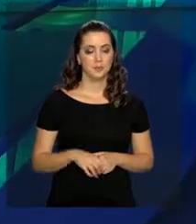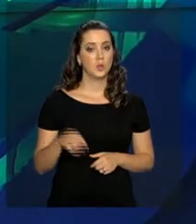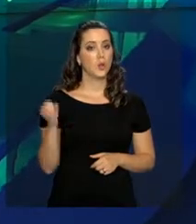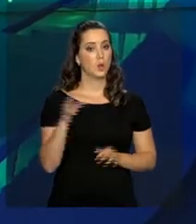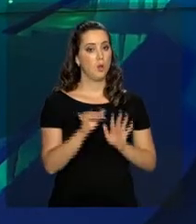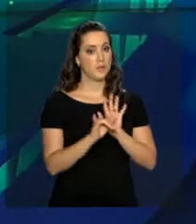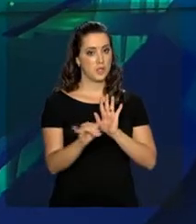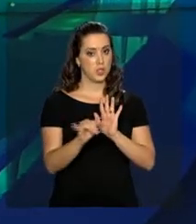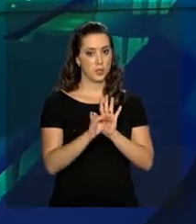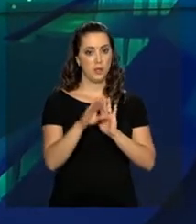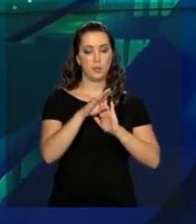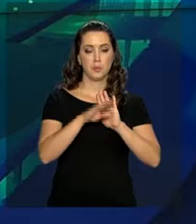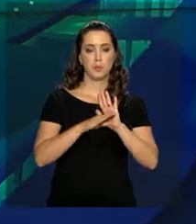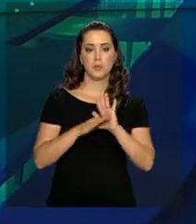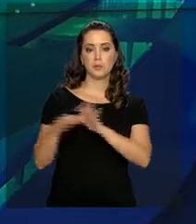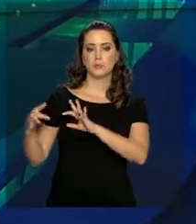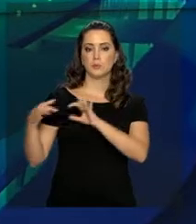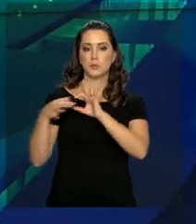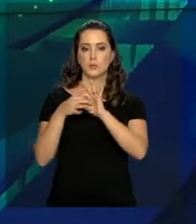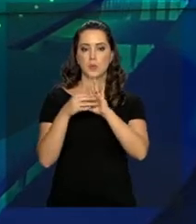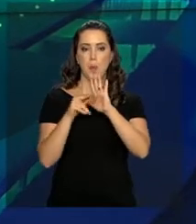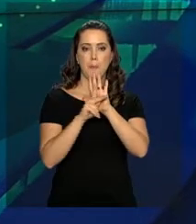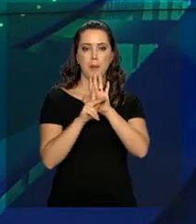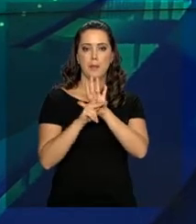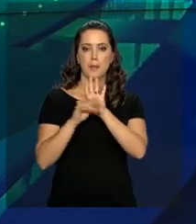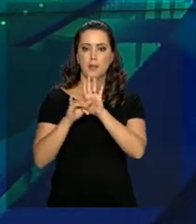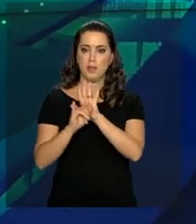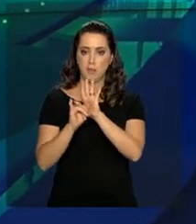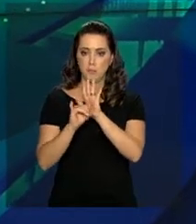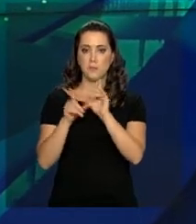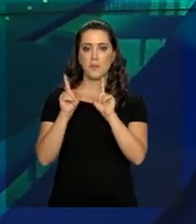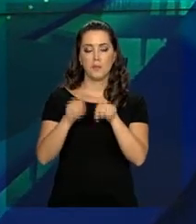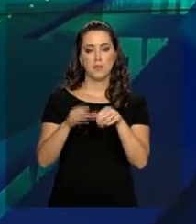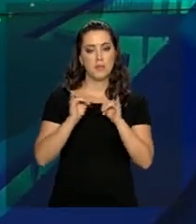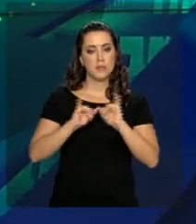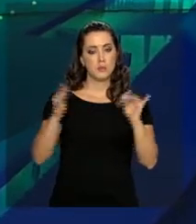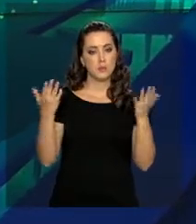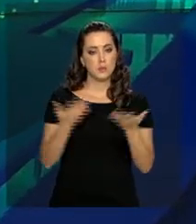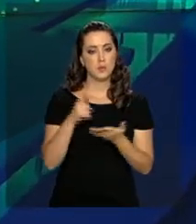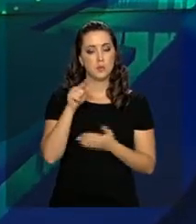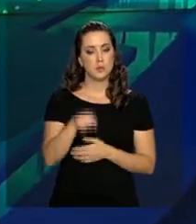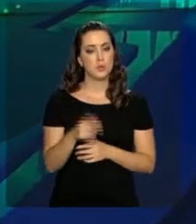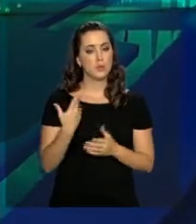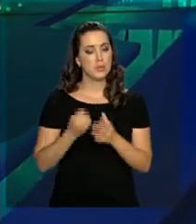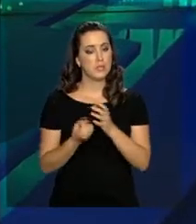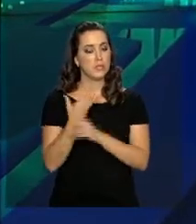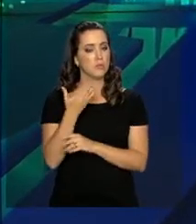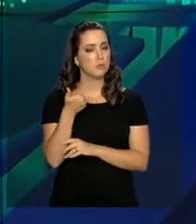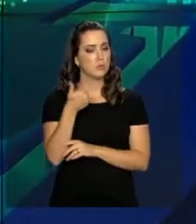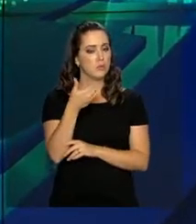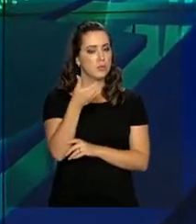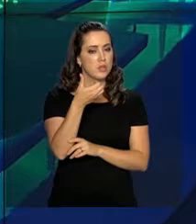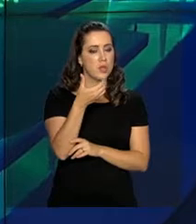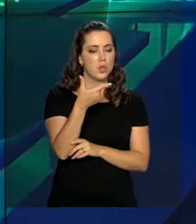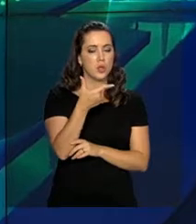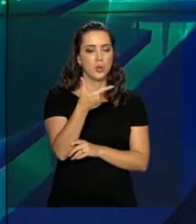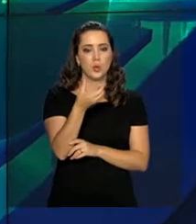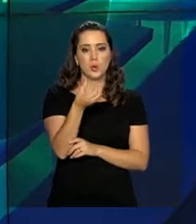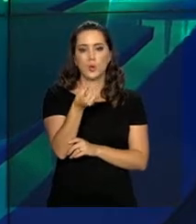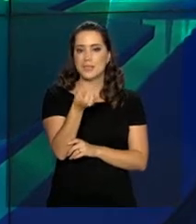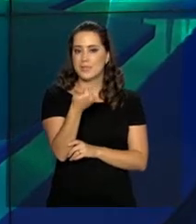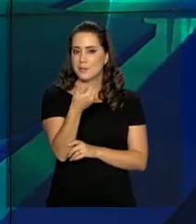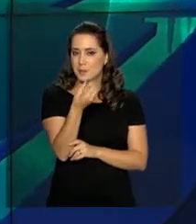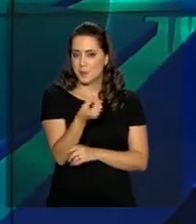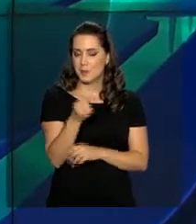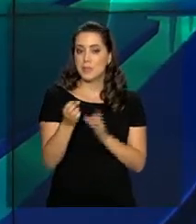novos editais do programa de parcerias de investimentos foram lançados hoje o pp ii foi criado em 2016 para